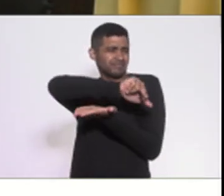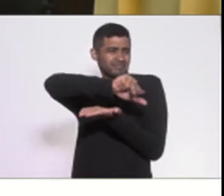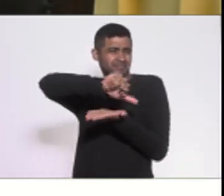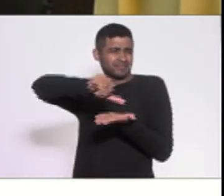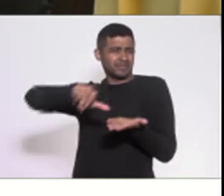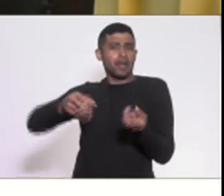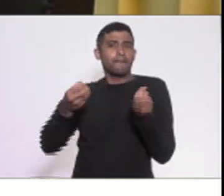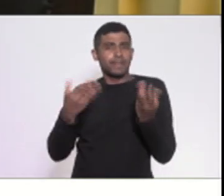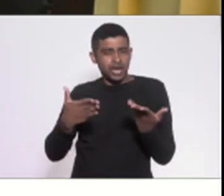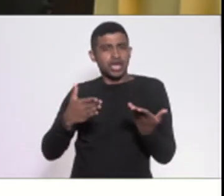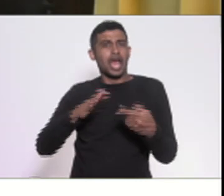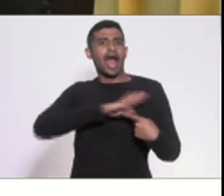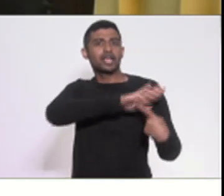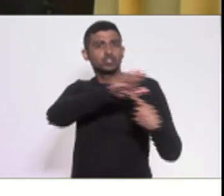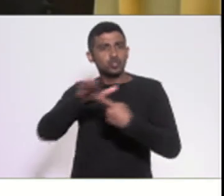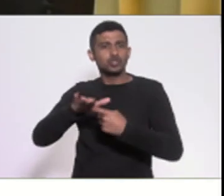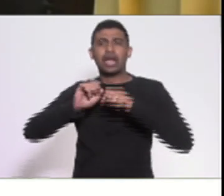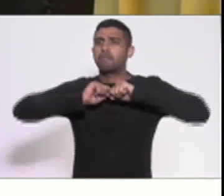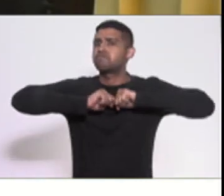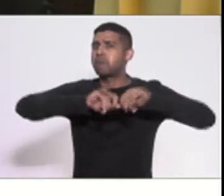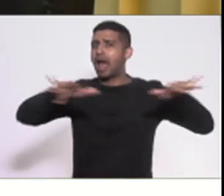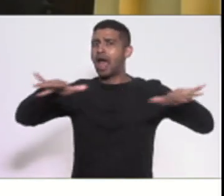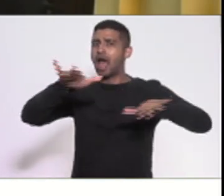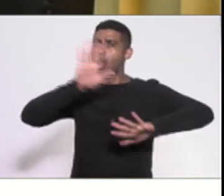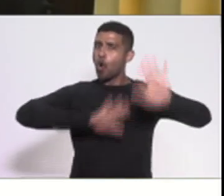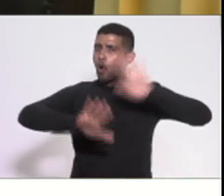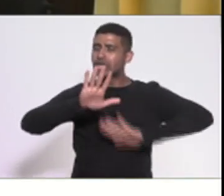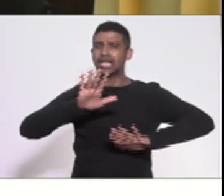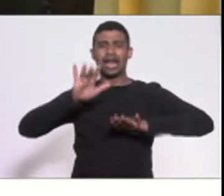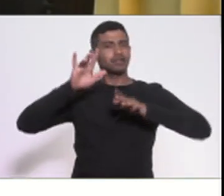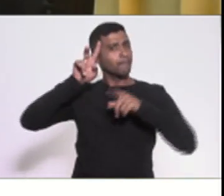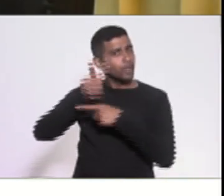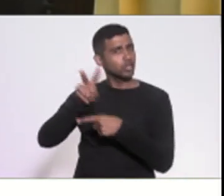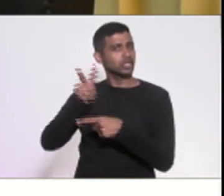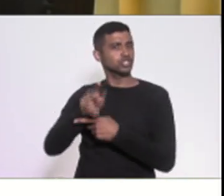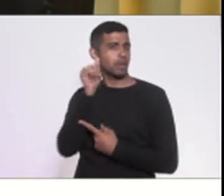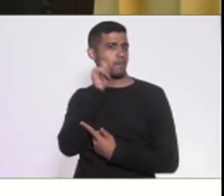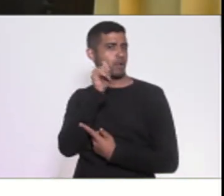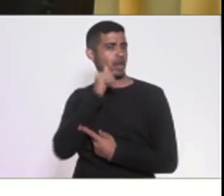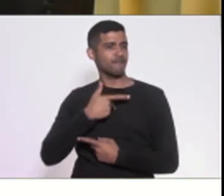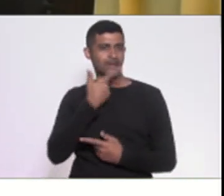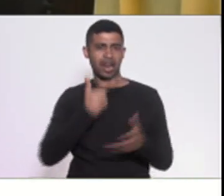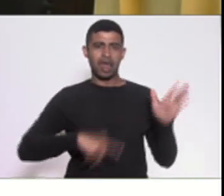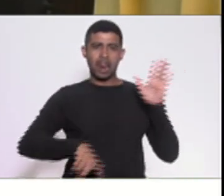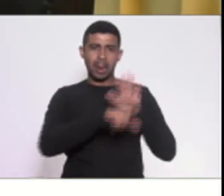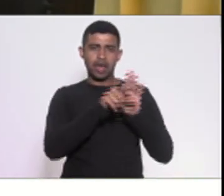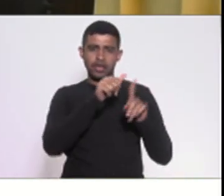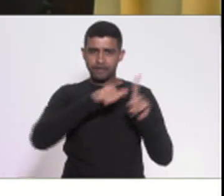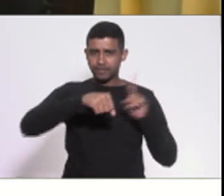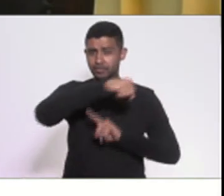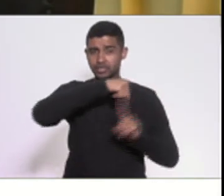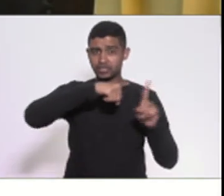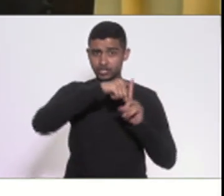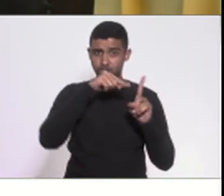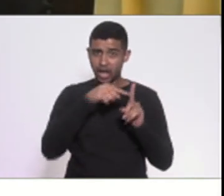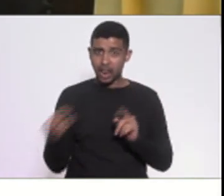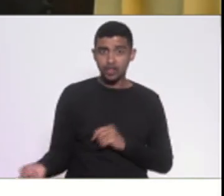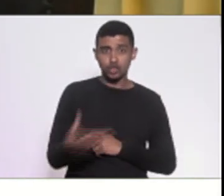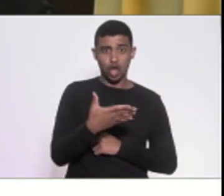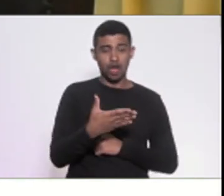de dar visibilidade a este fenômeno. Importante dizer que, embora a lei do feminicídio seja recente,